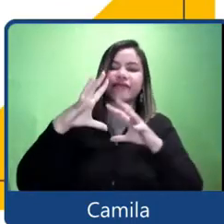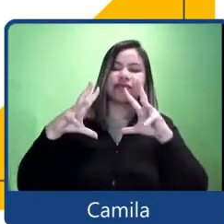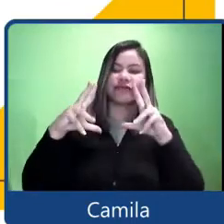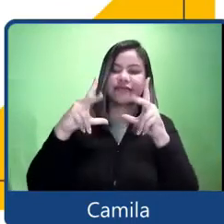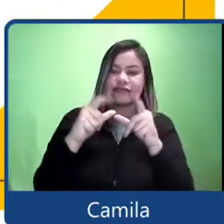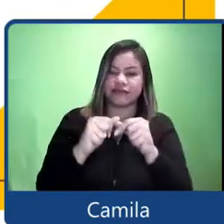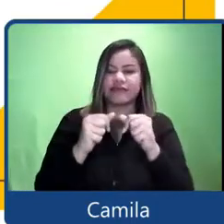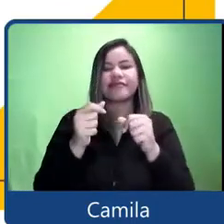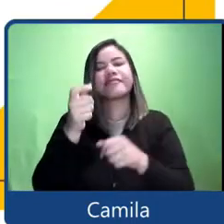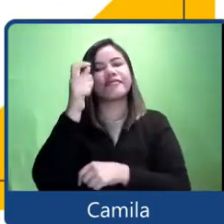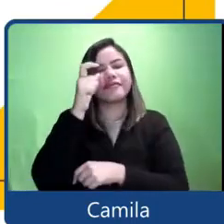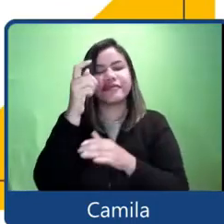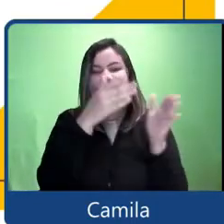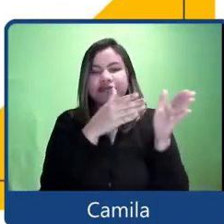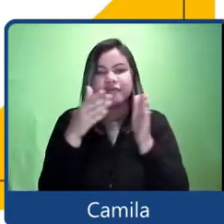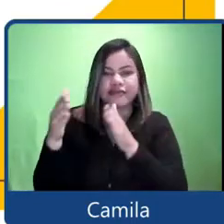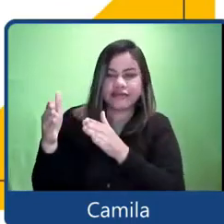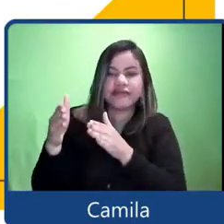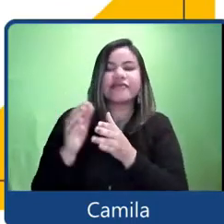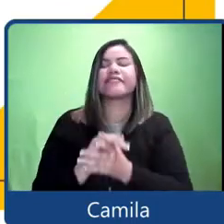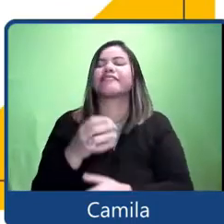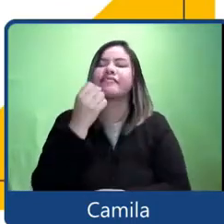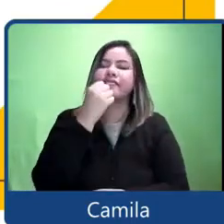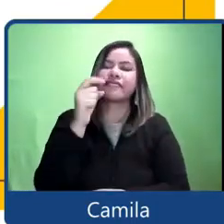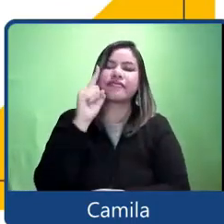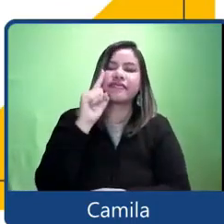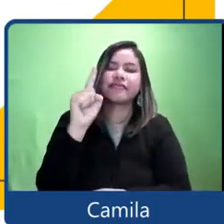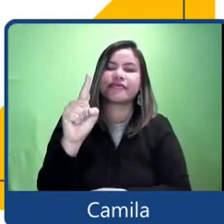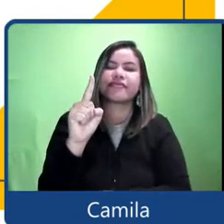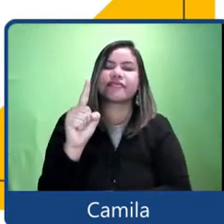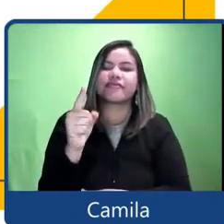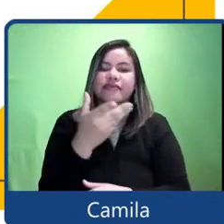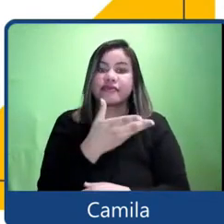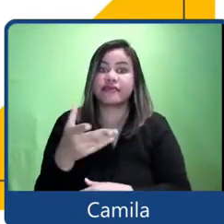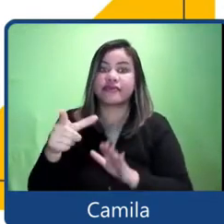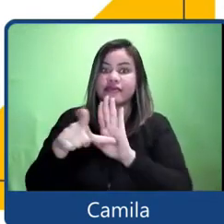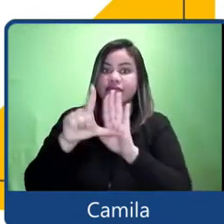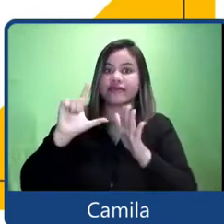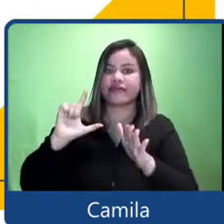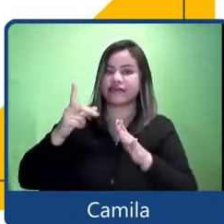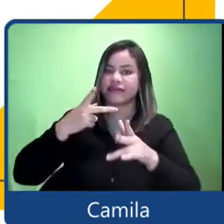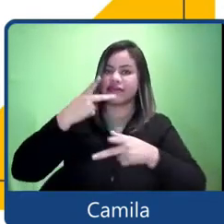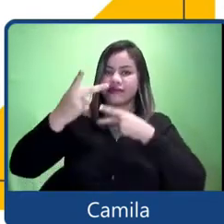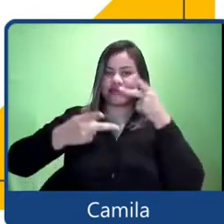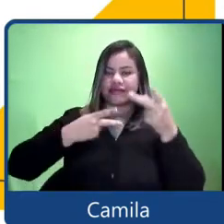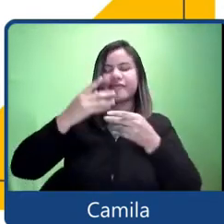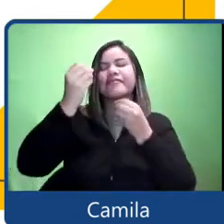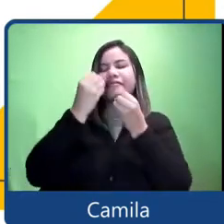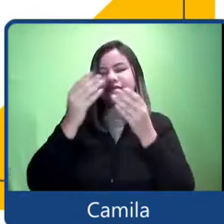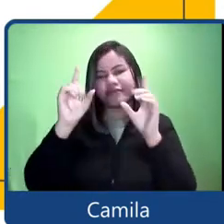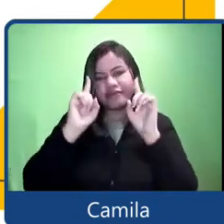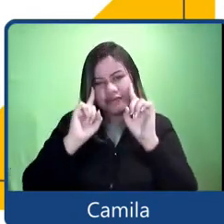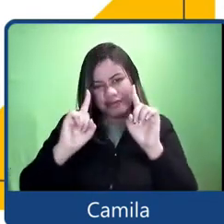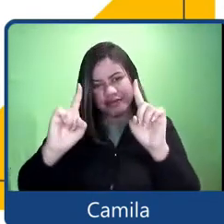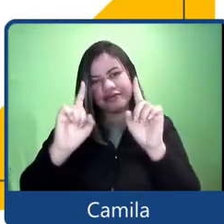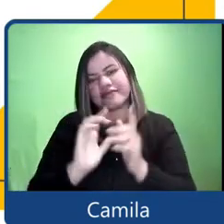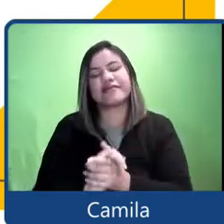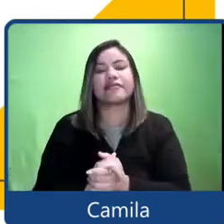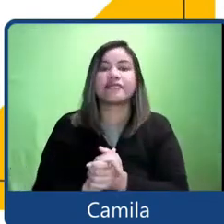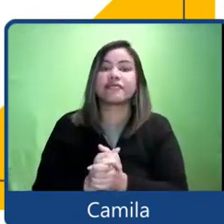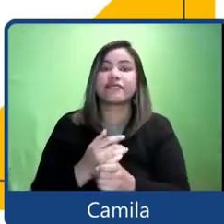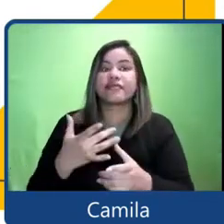nos assistindo. Bom dia para vocês que falaram antes de mim, me antecederam. Acho que vai ser